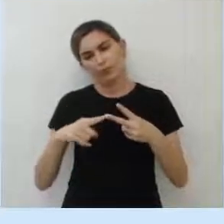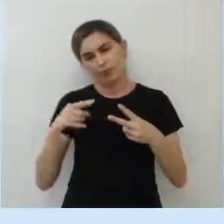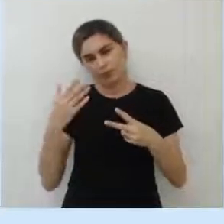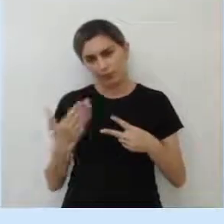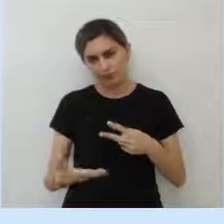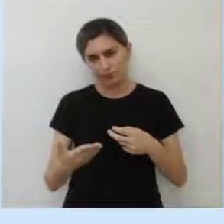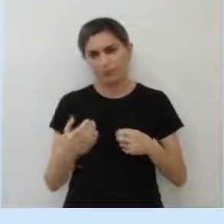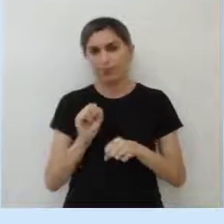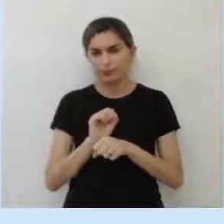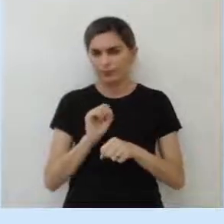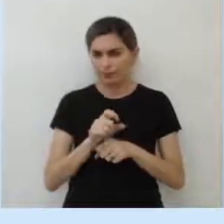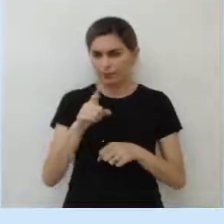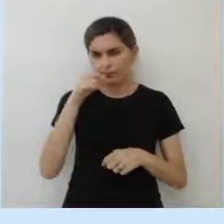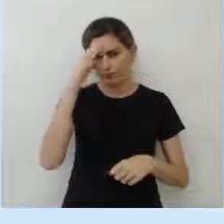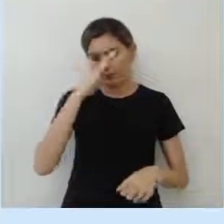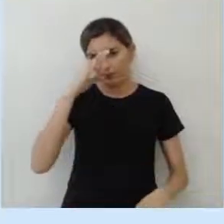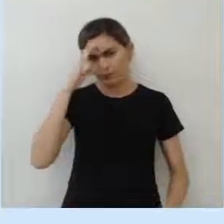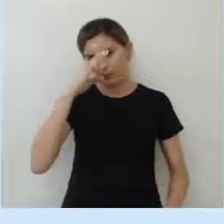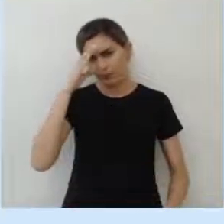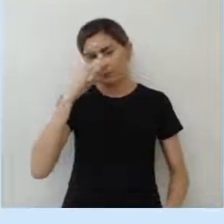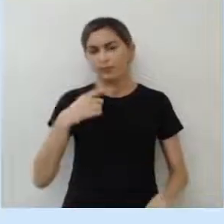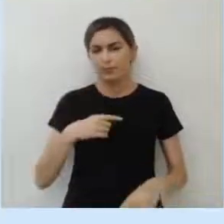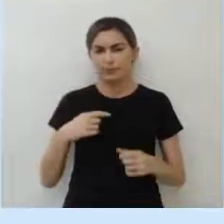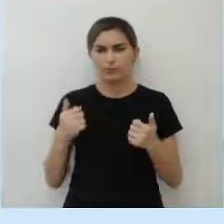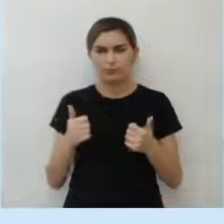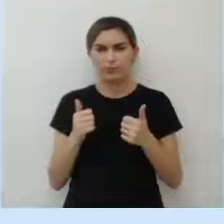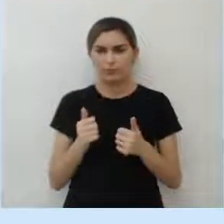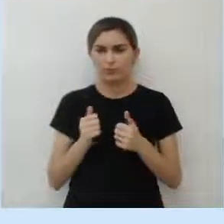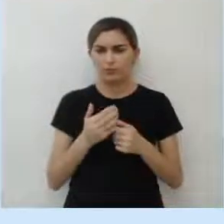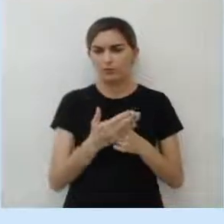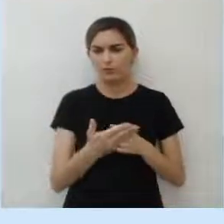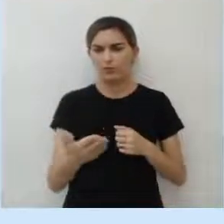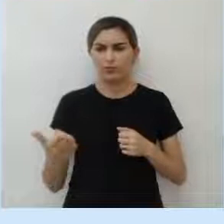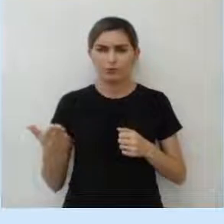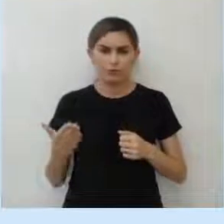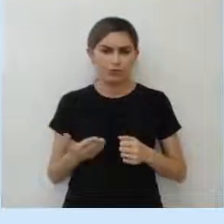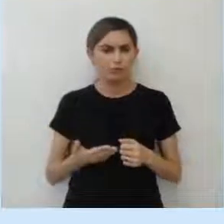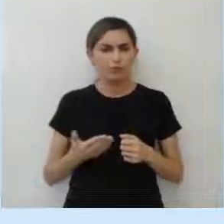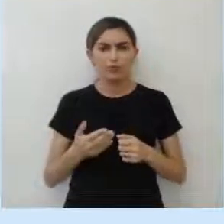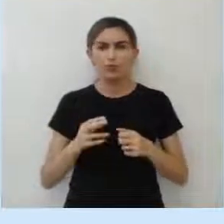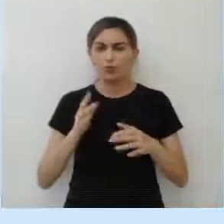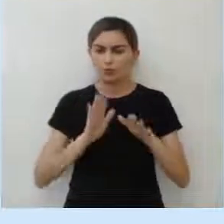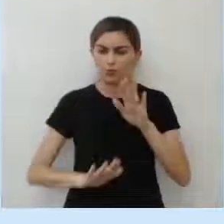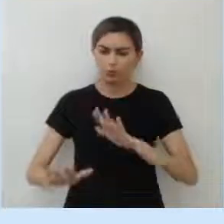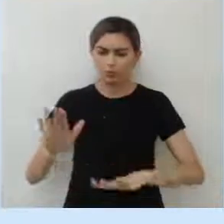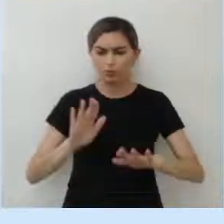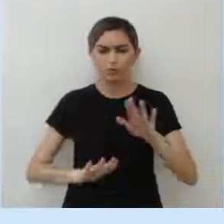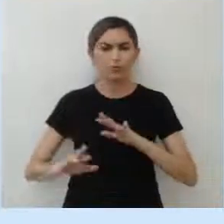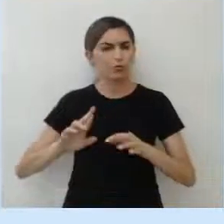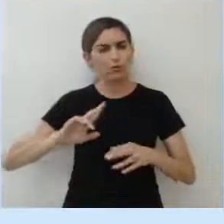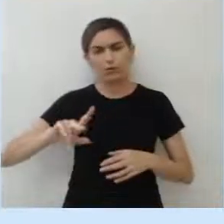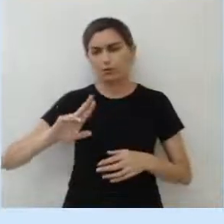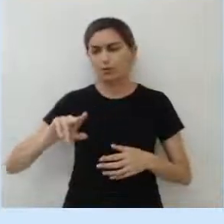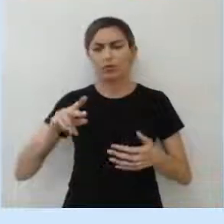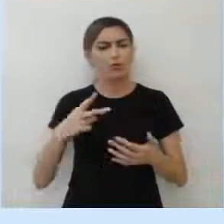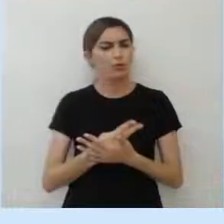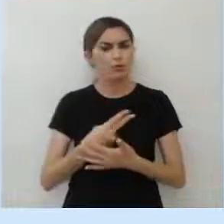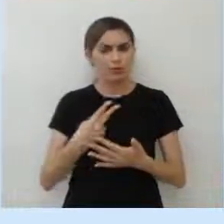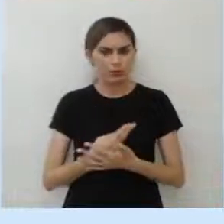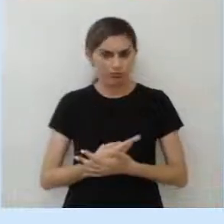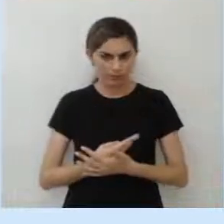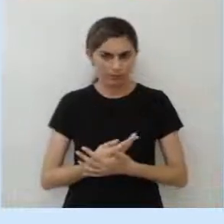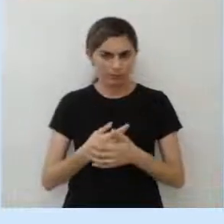beleza? Espero que tenham entendido aí. Também conto com vocês para que vocês cuidem, né? Para não errarem mais essa